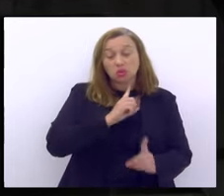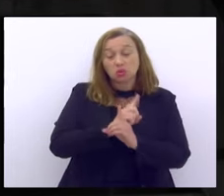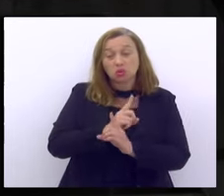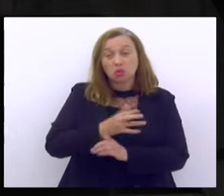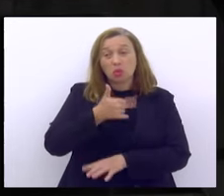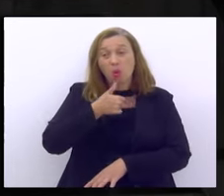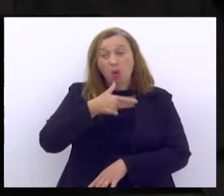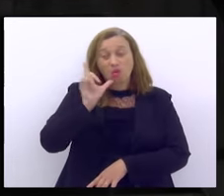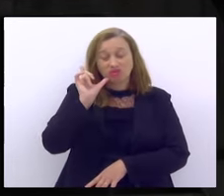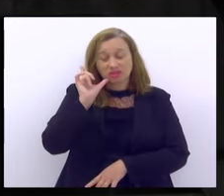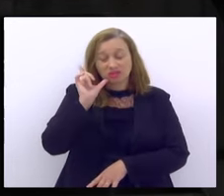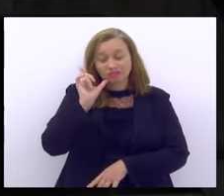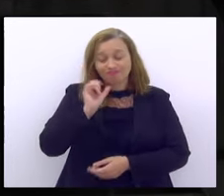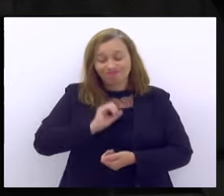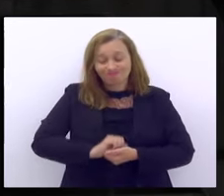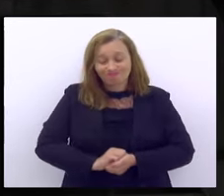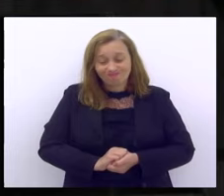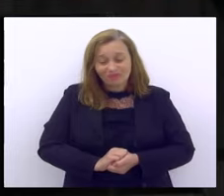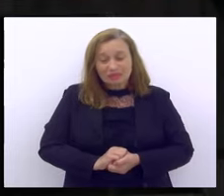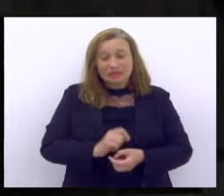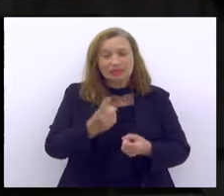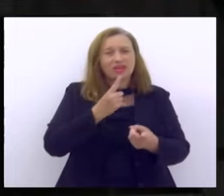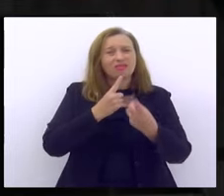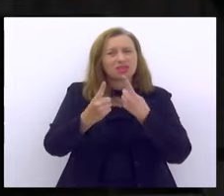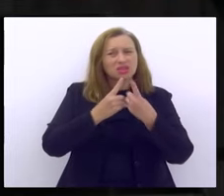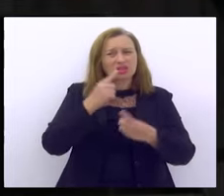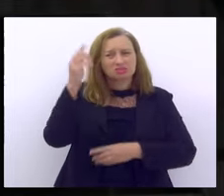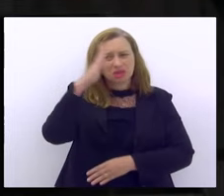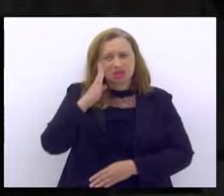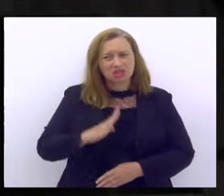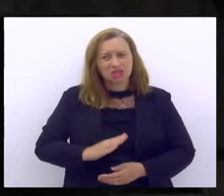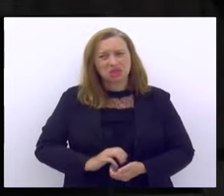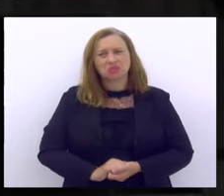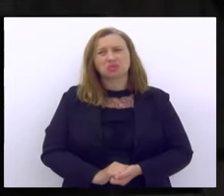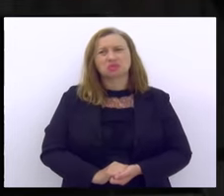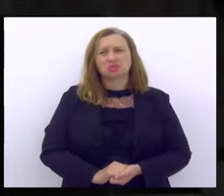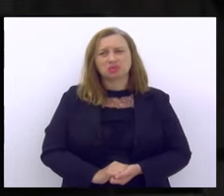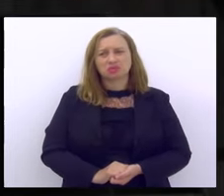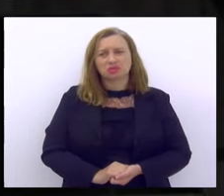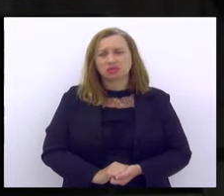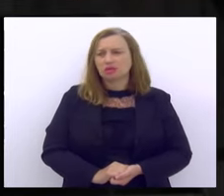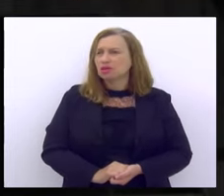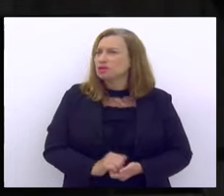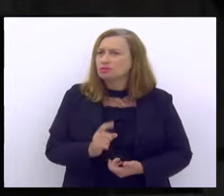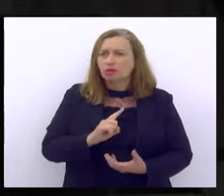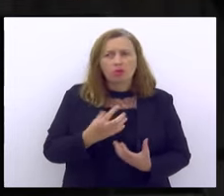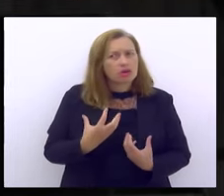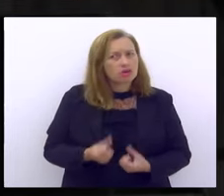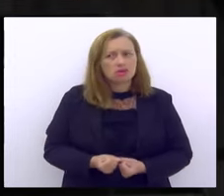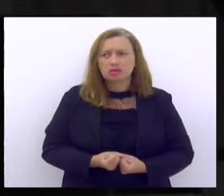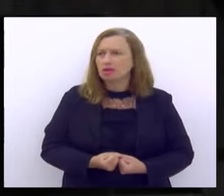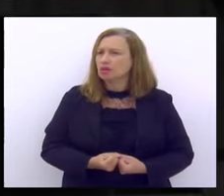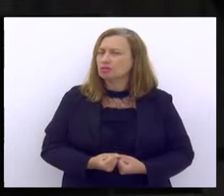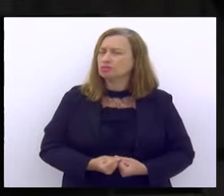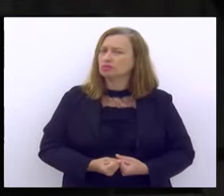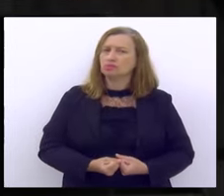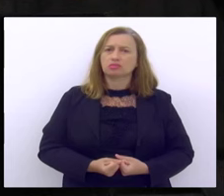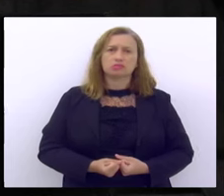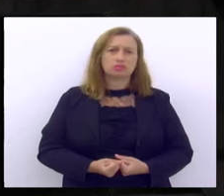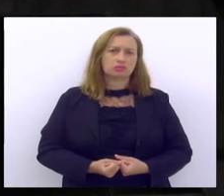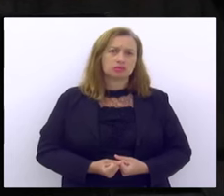ontem, na Avenida Brasil, é algo inaceitável,